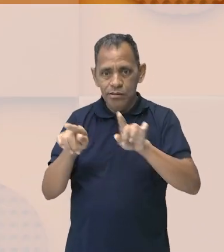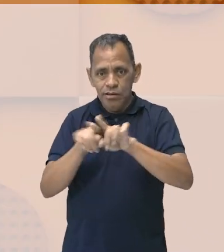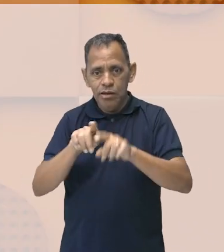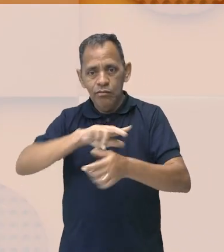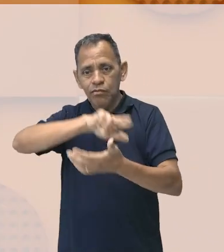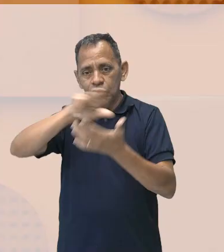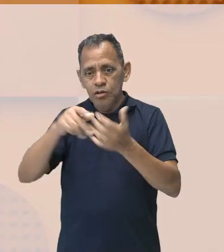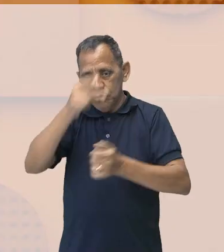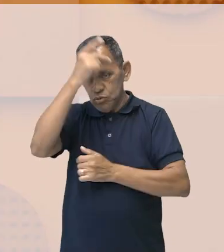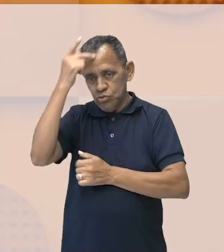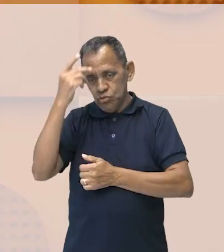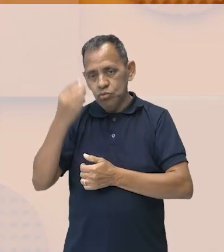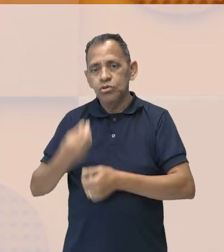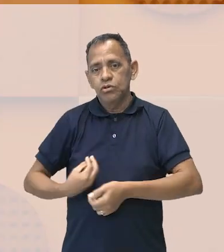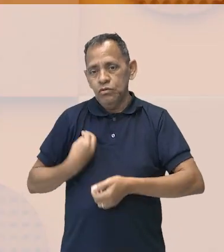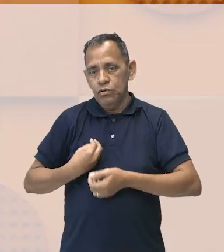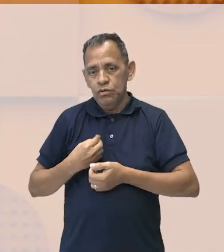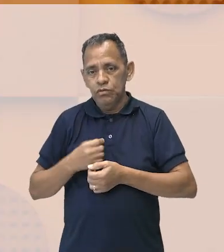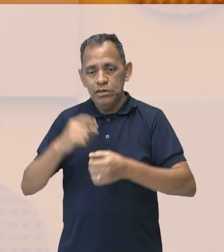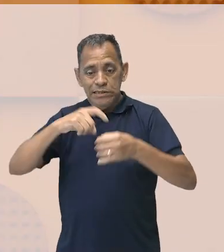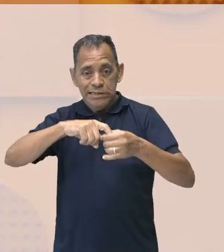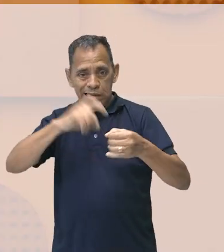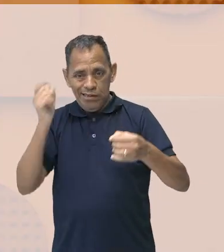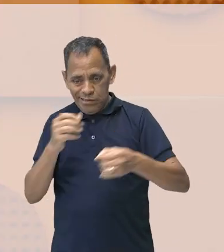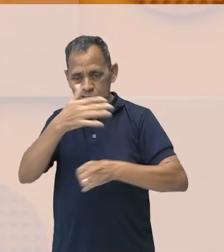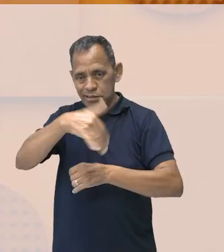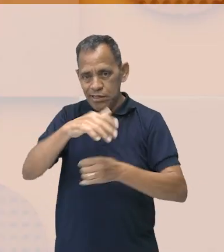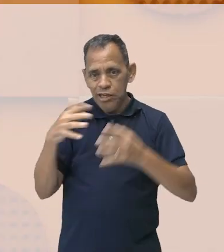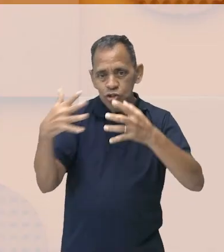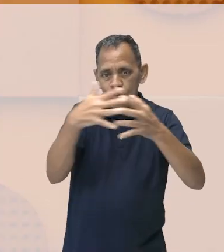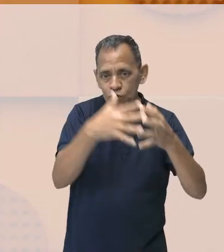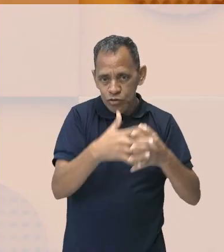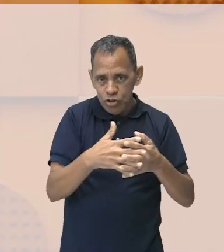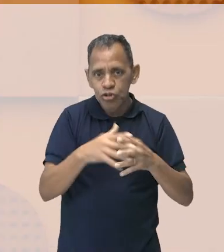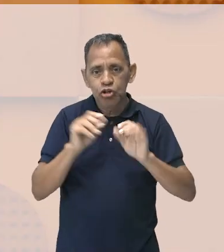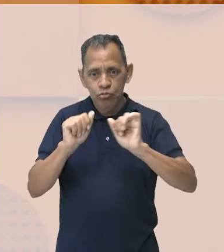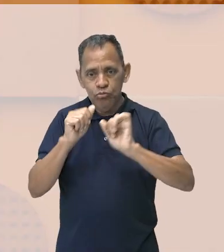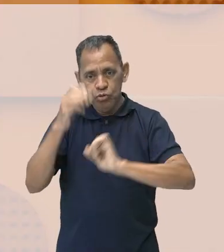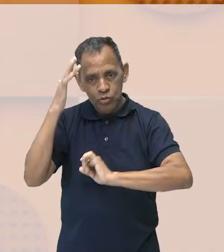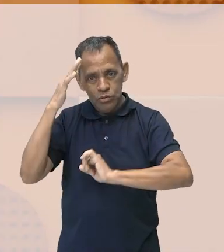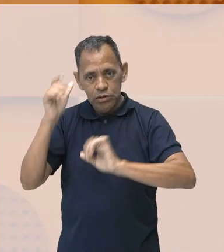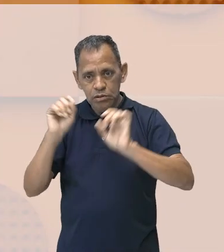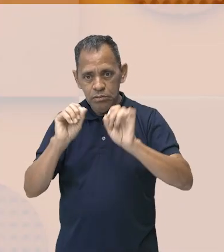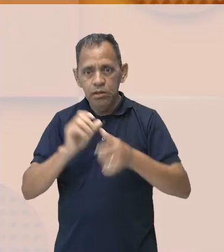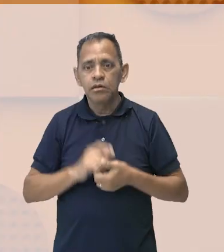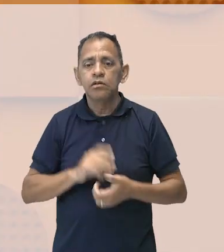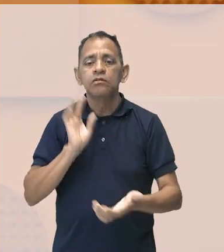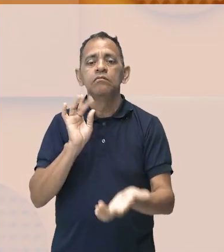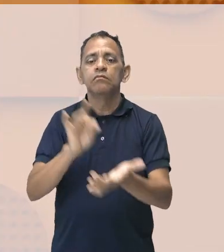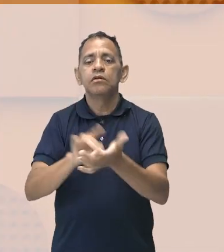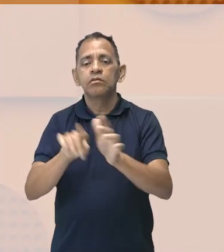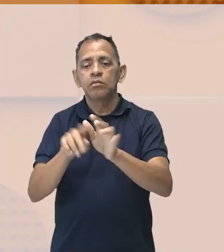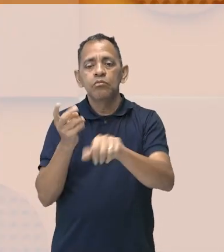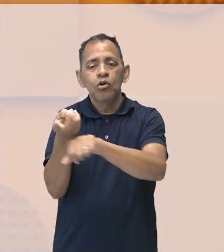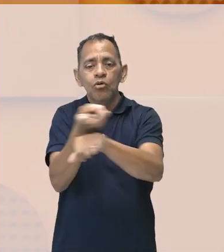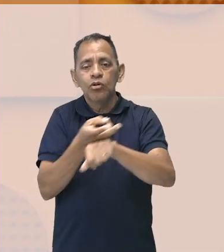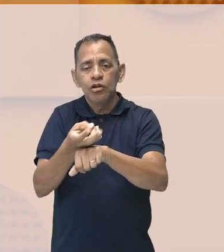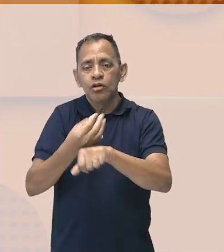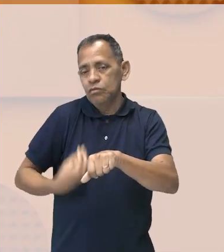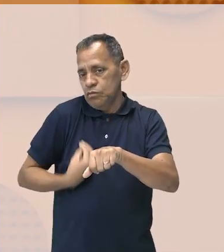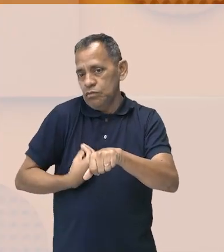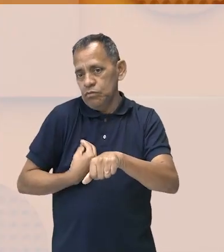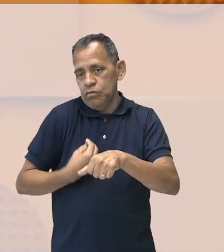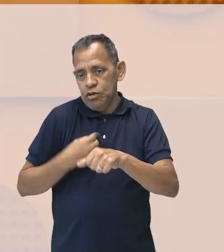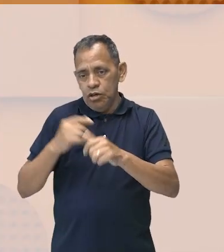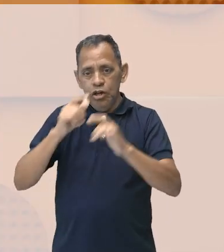pessoas que estão aí saindo daquela área de conflito que possa estar ocorrendo e realmente em busca de sobrevivência